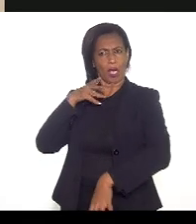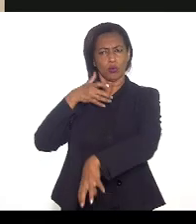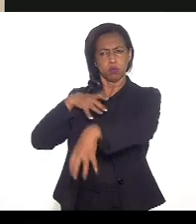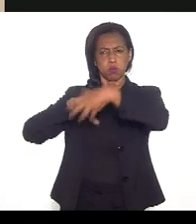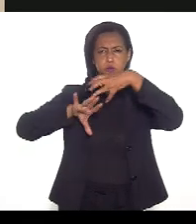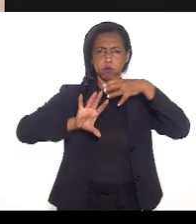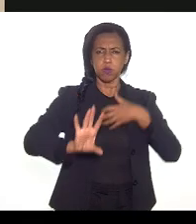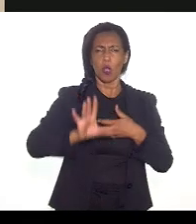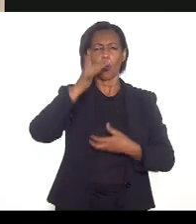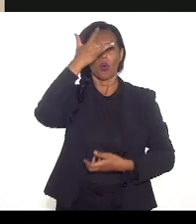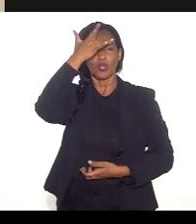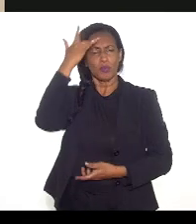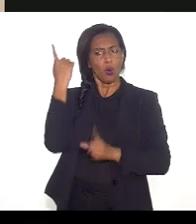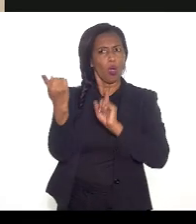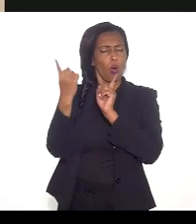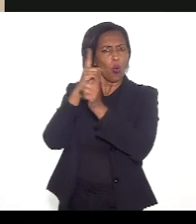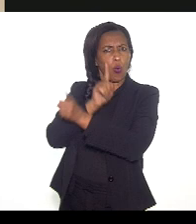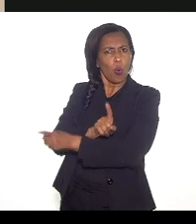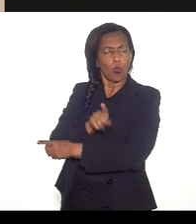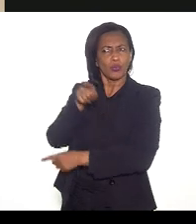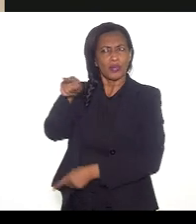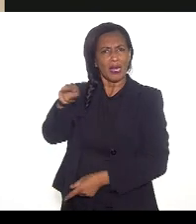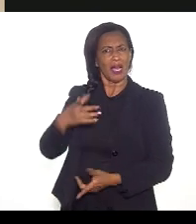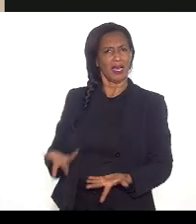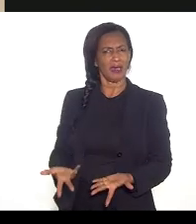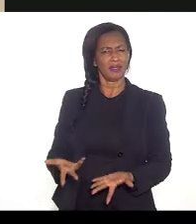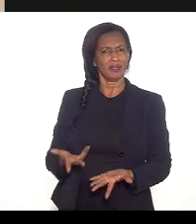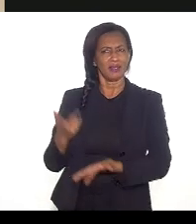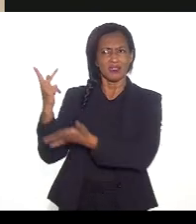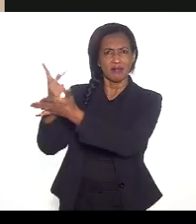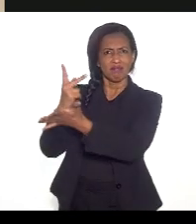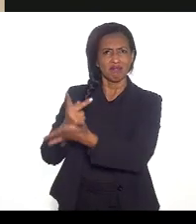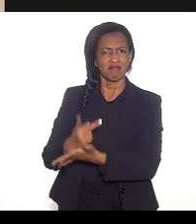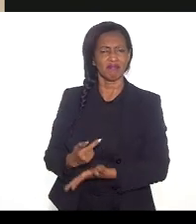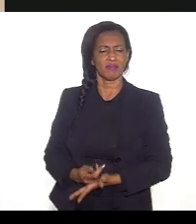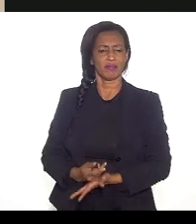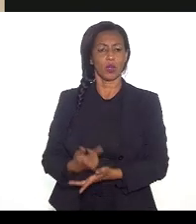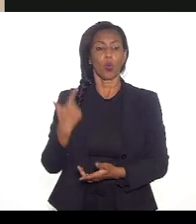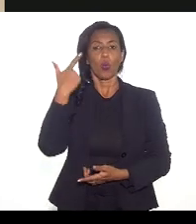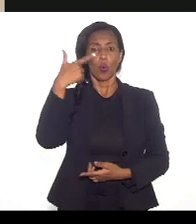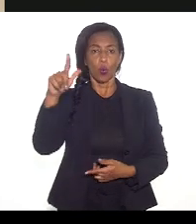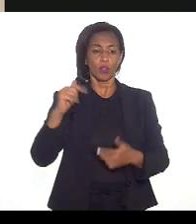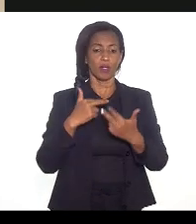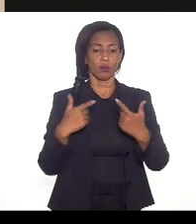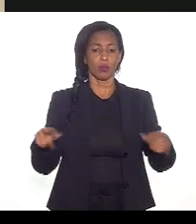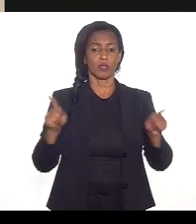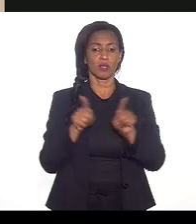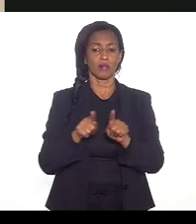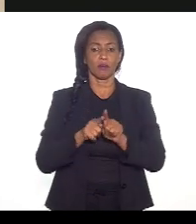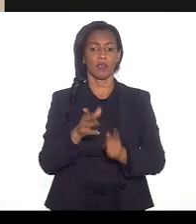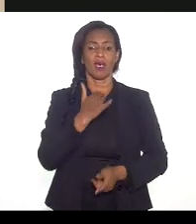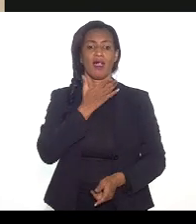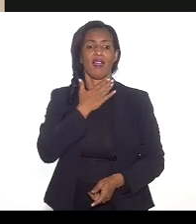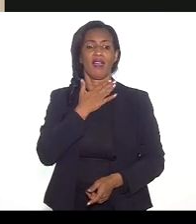as pessoas, ao contrário dessa mesquinharia. Outra coisa, a voz